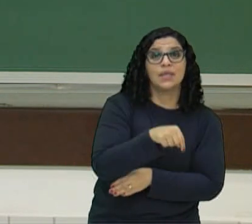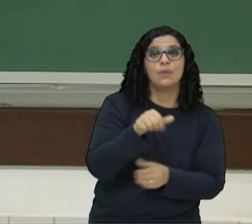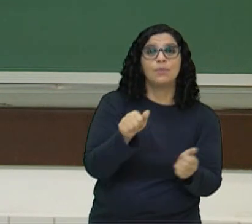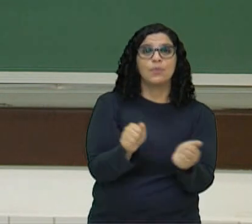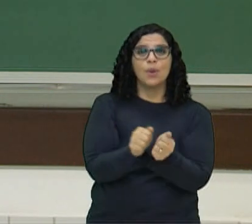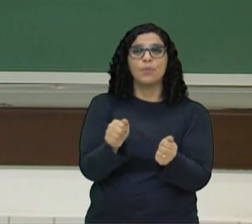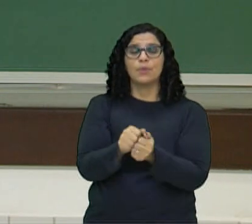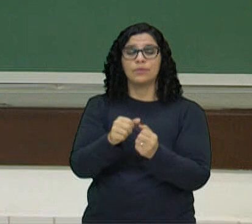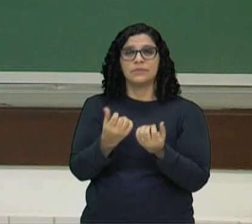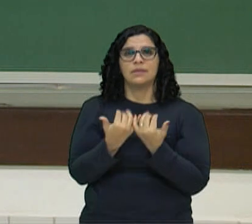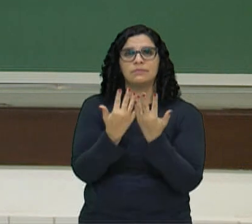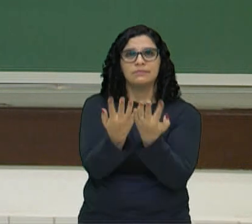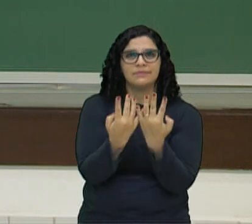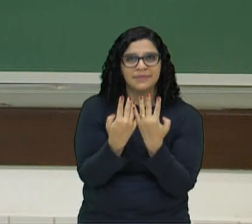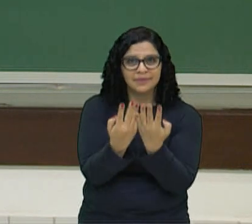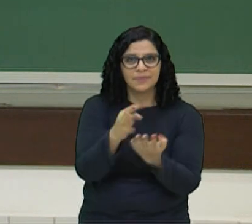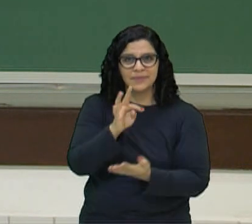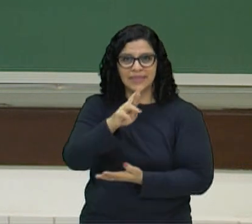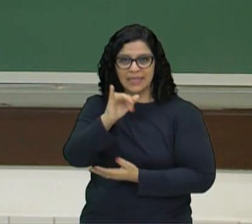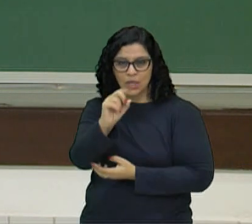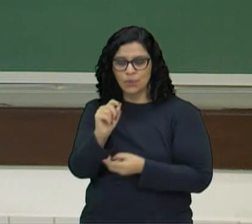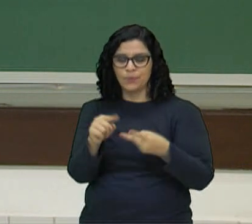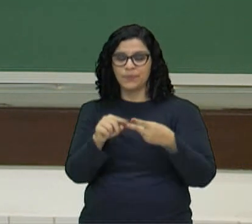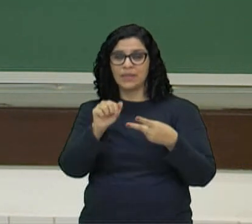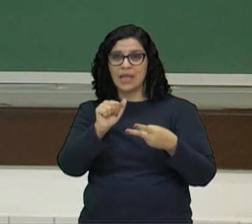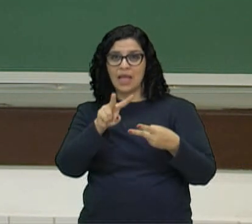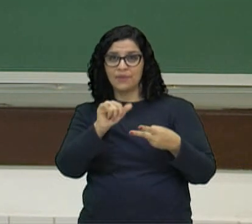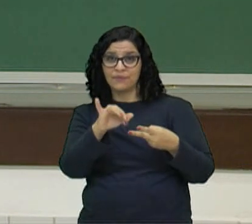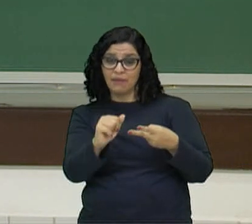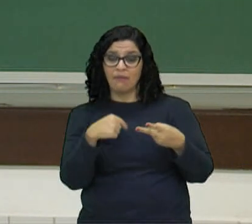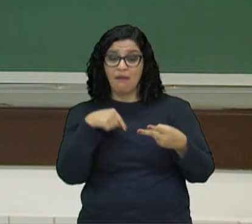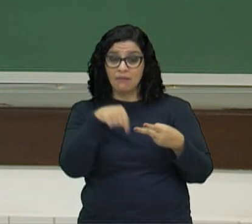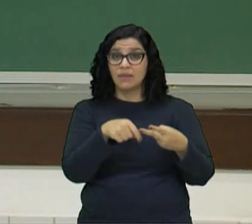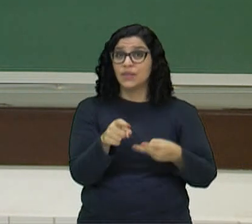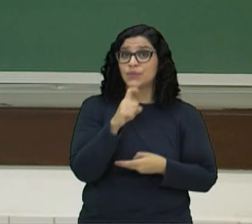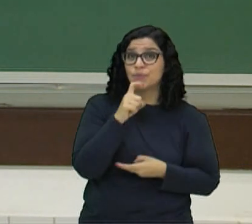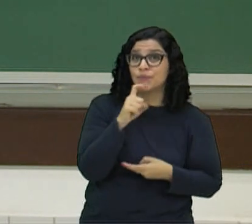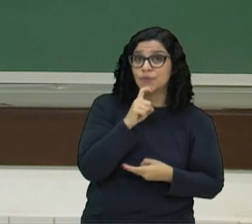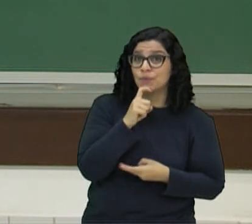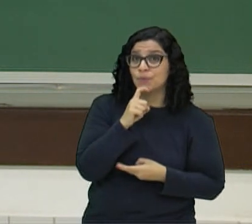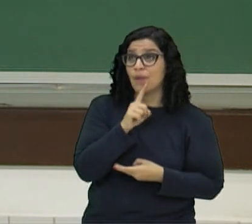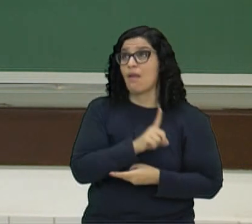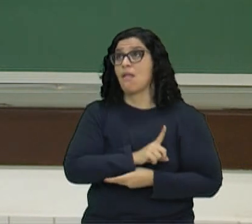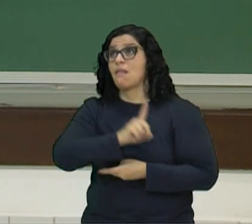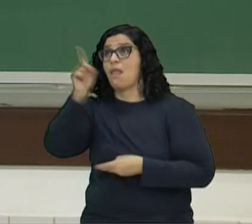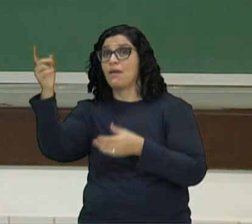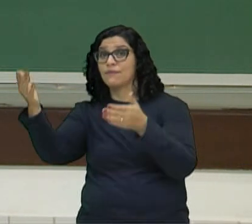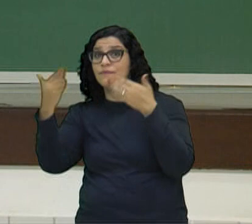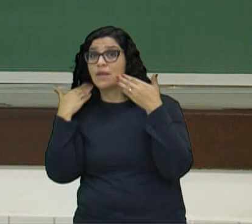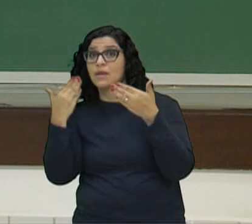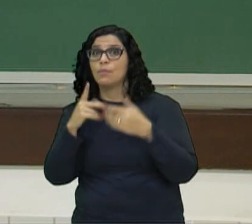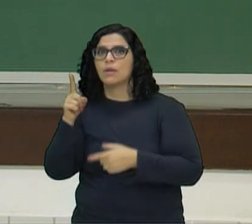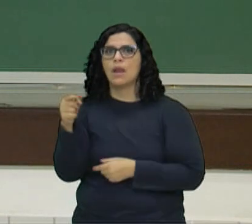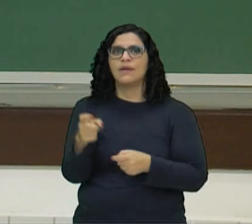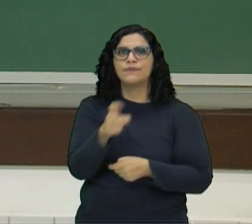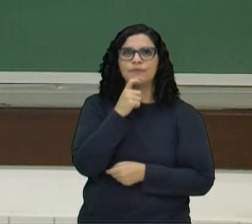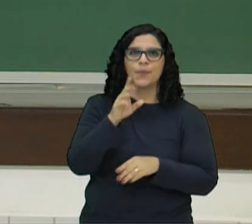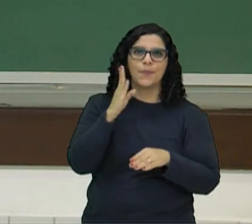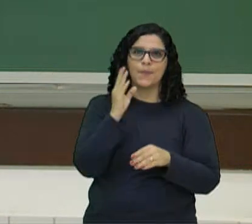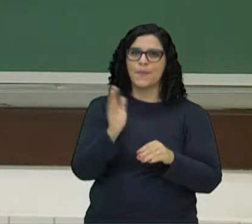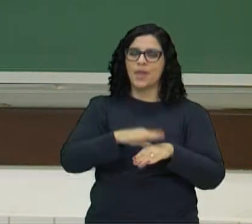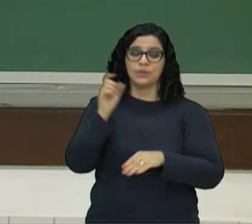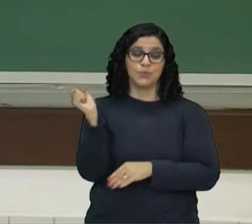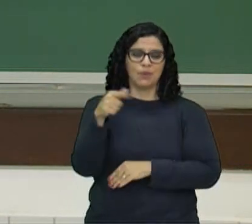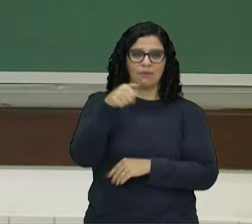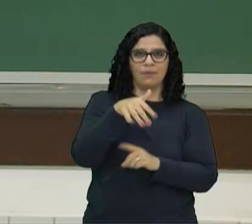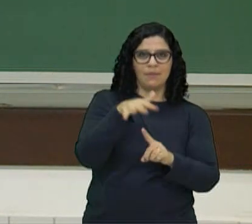aveia, é trigo. Então os cultivos de verão deles servem para o nosso inverno. Entenderam a diferença de temperatura? O nosso